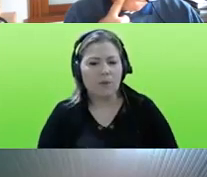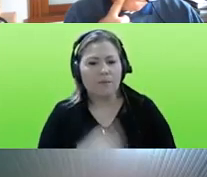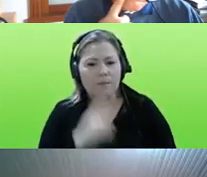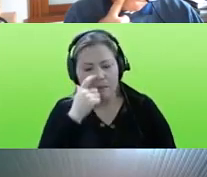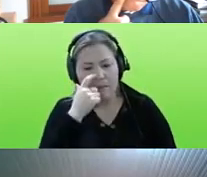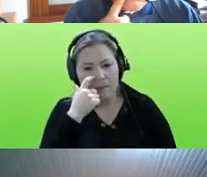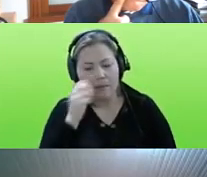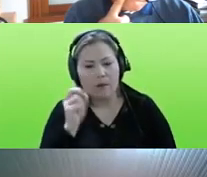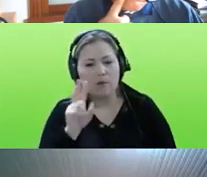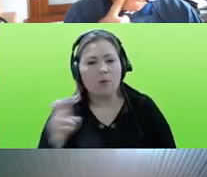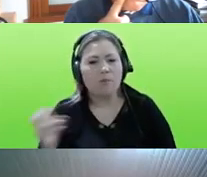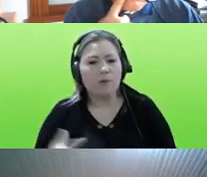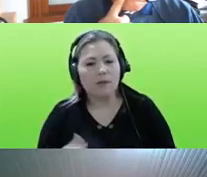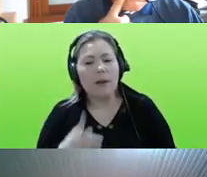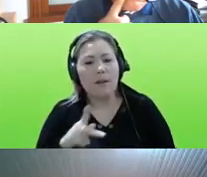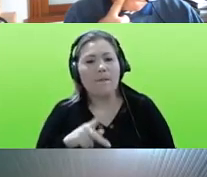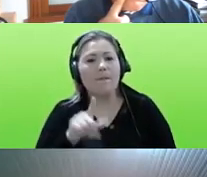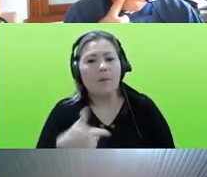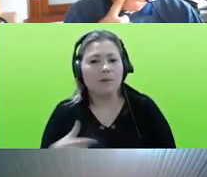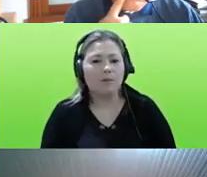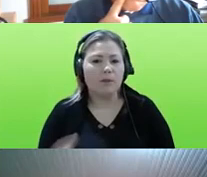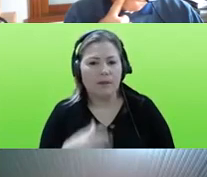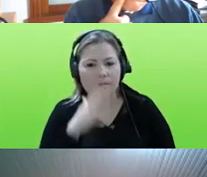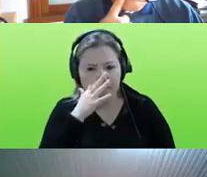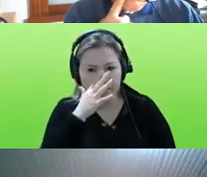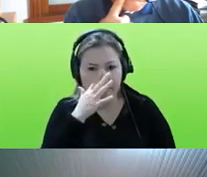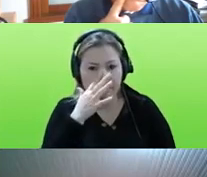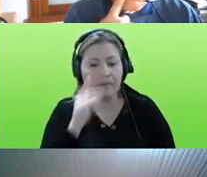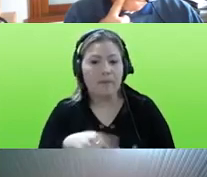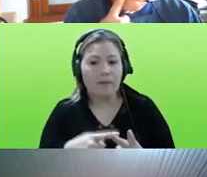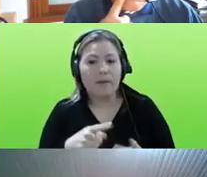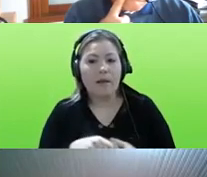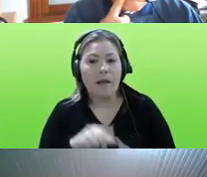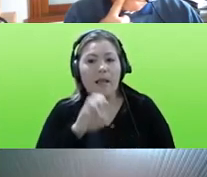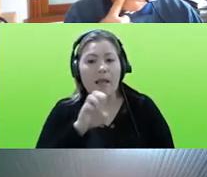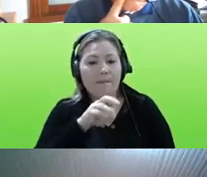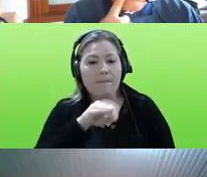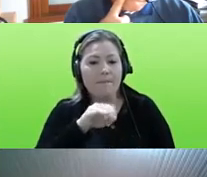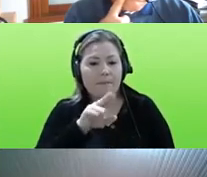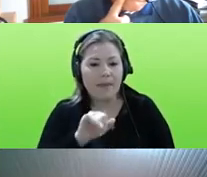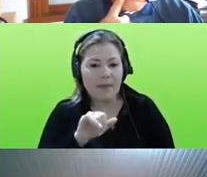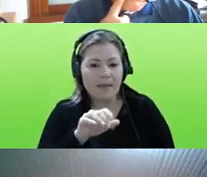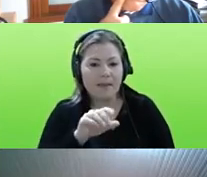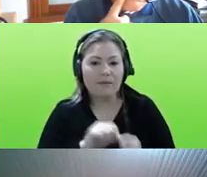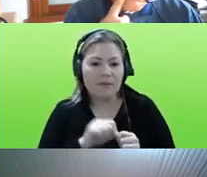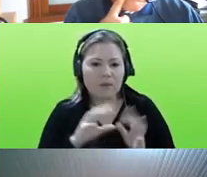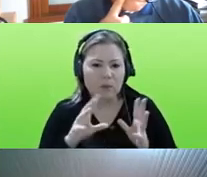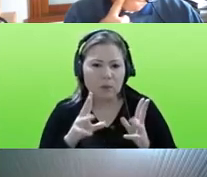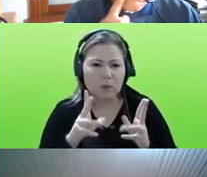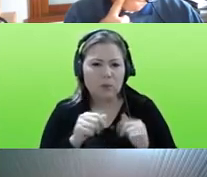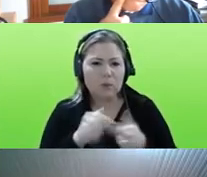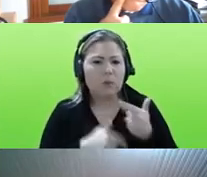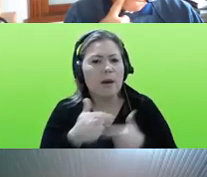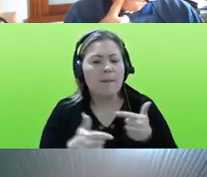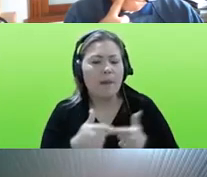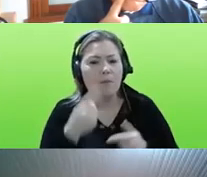modernistas e pós-modernos. E mais ainda, a Amy Allen, que desenvolveu todo um trabalho muito